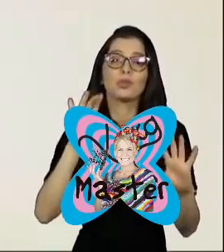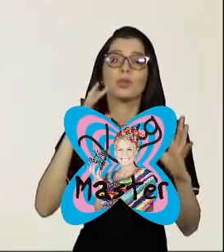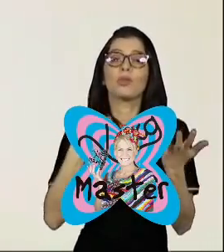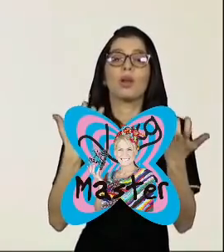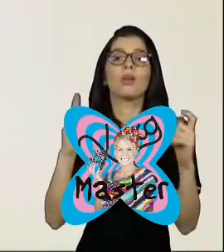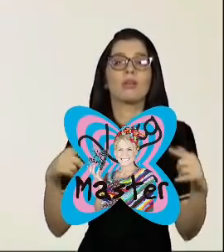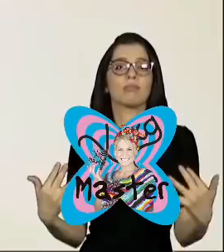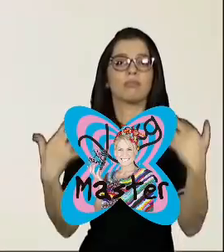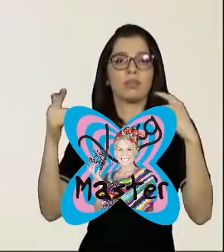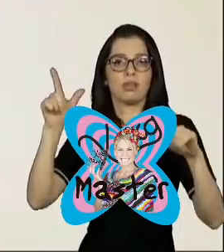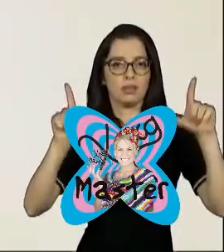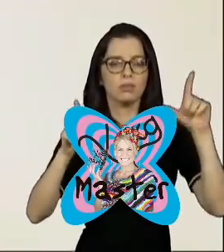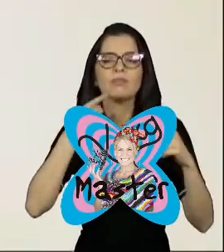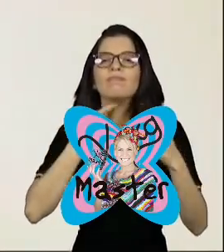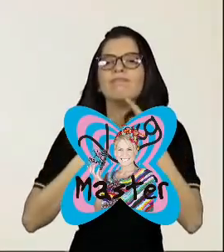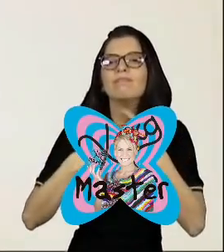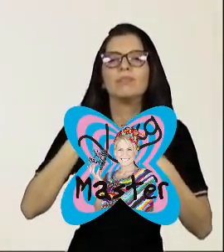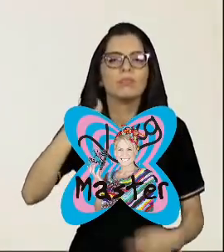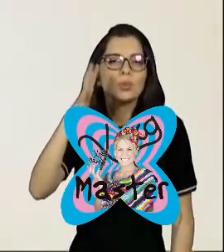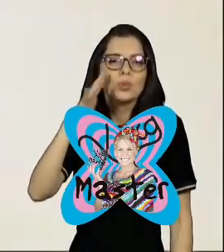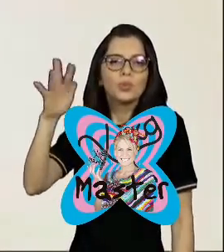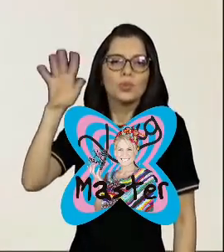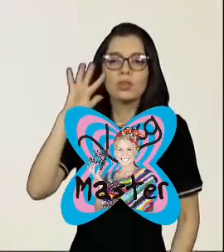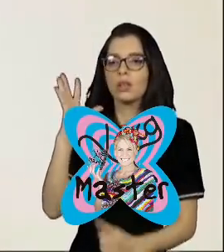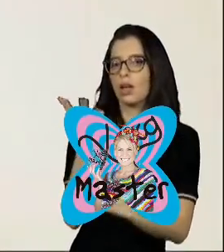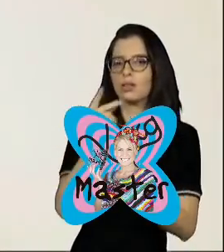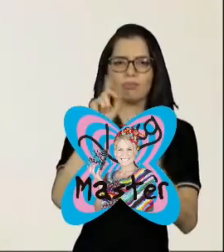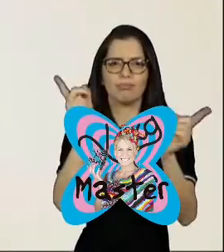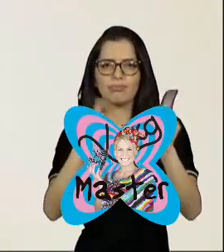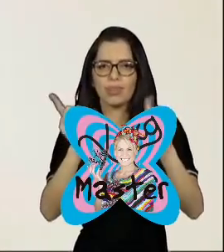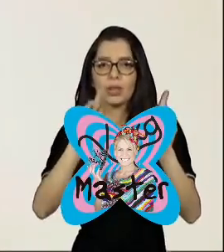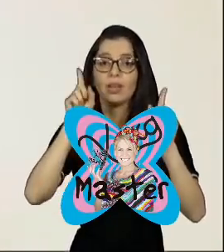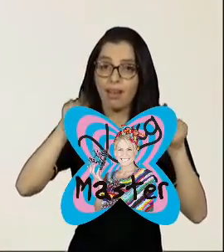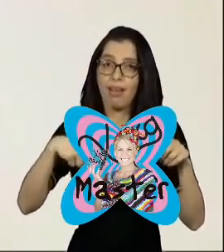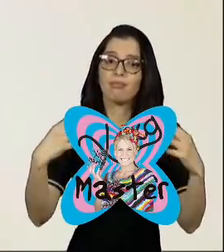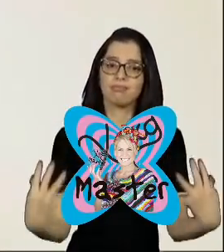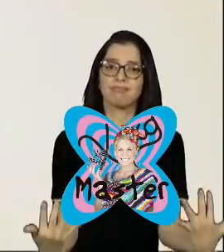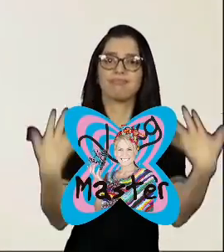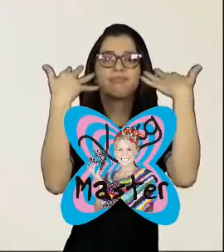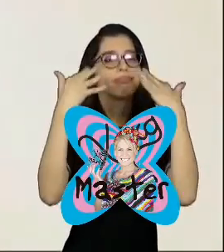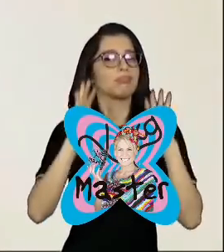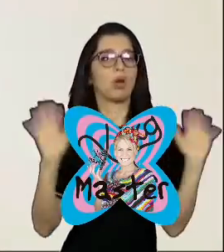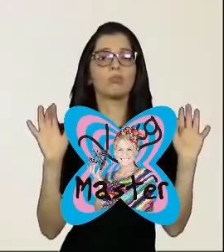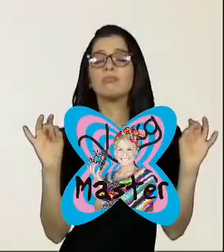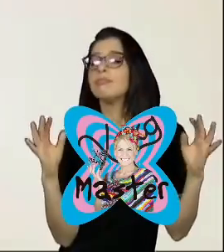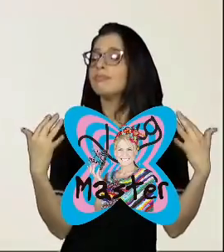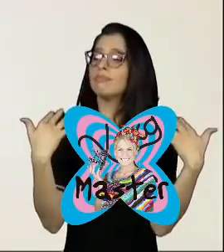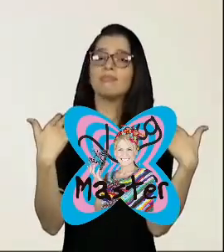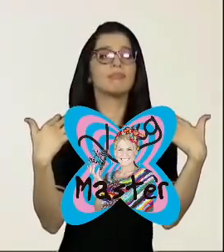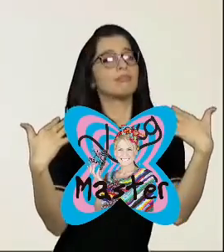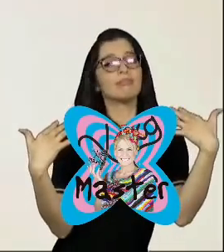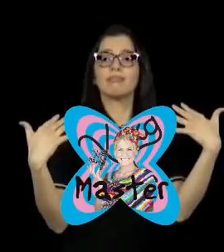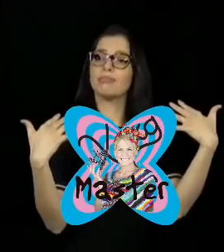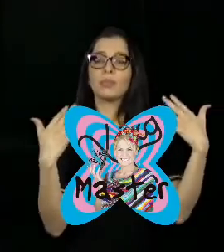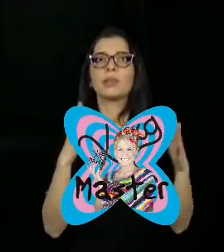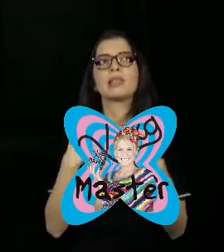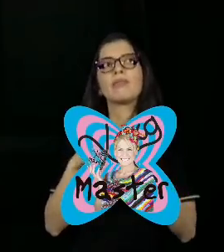não que eu tivesse o sonho de ser artista eu queria aparecer na televisão me dá essa oportunidade ela lá que eu queria estar mas não saber